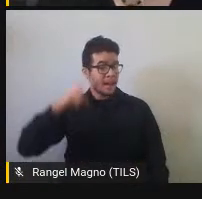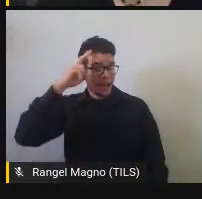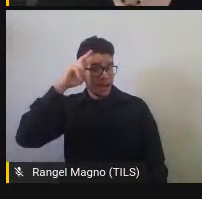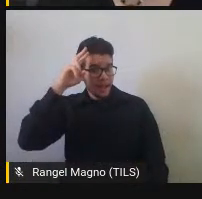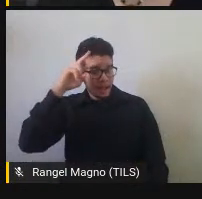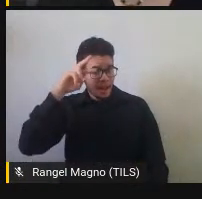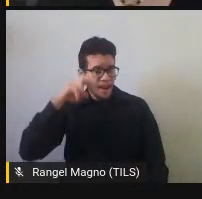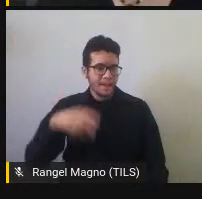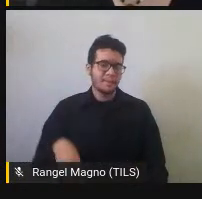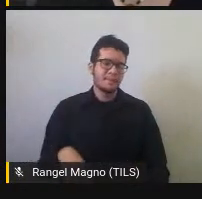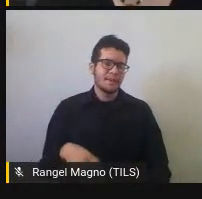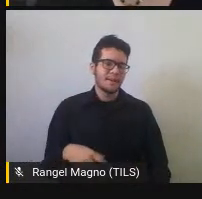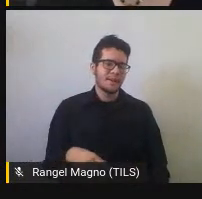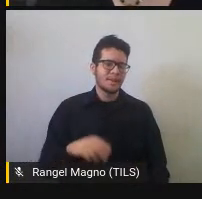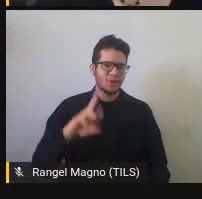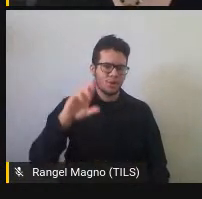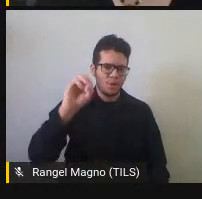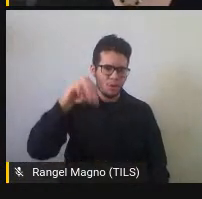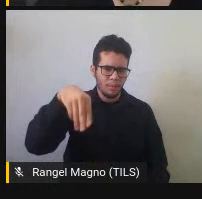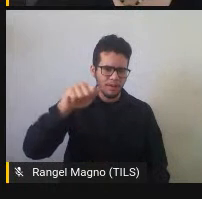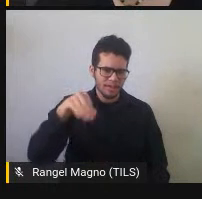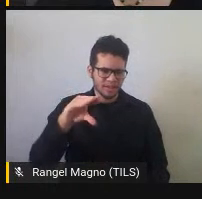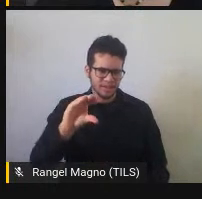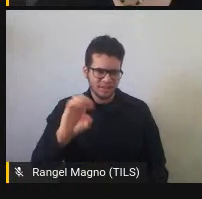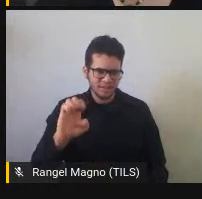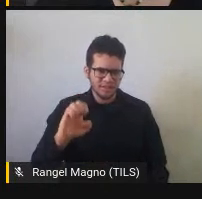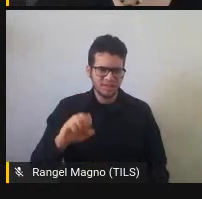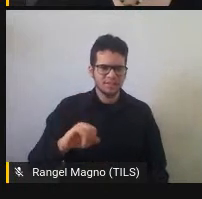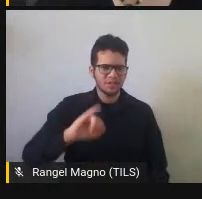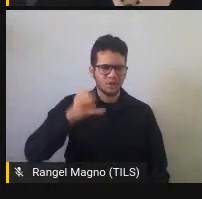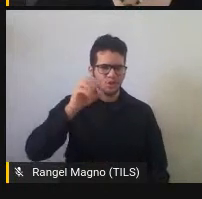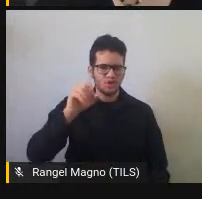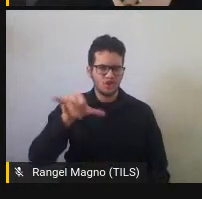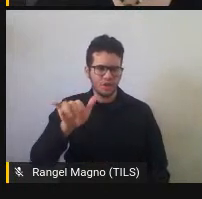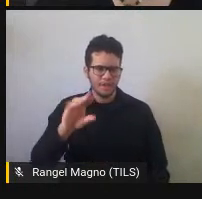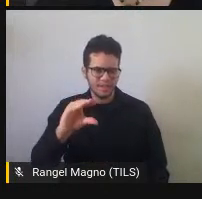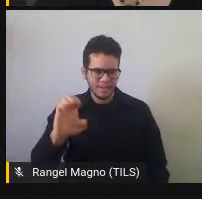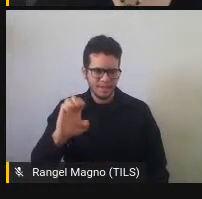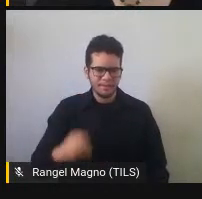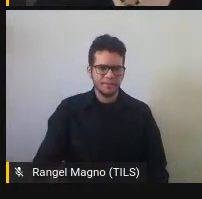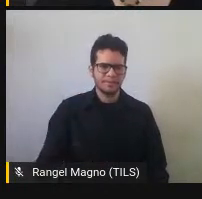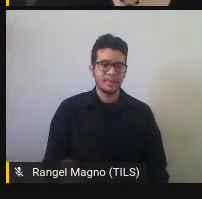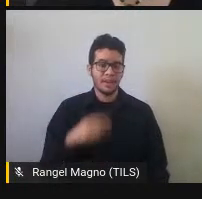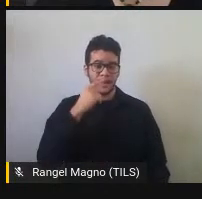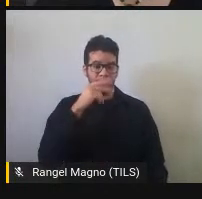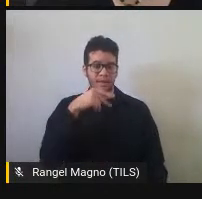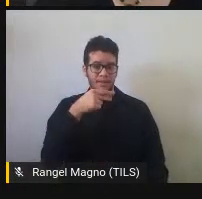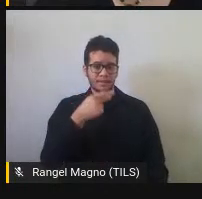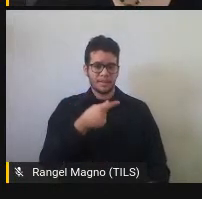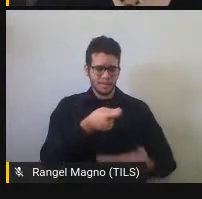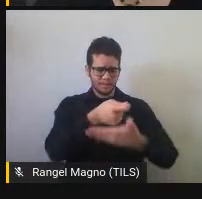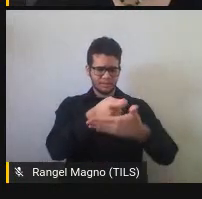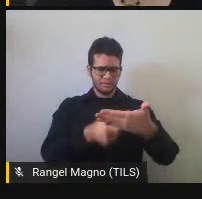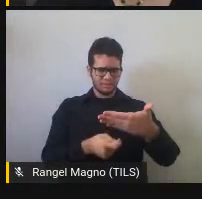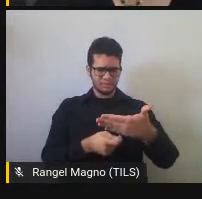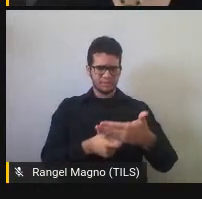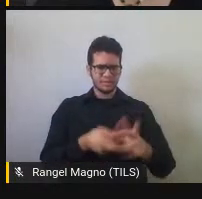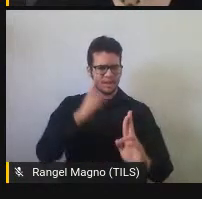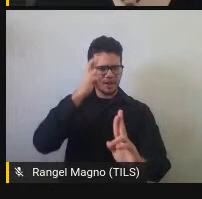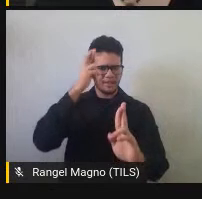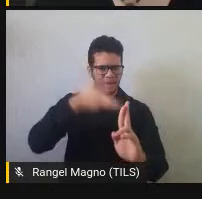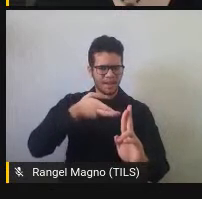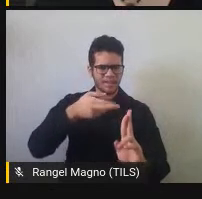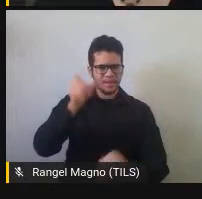romance do Joyce o artista quando jovem na qual o narrador ao referir-se ao personagem principal